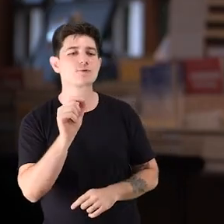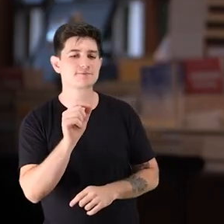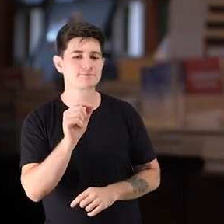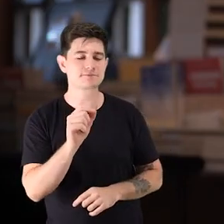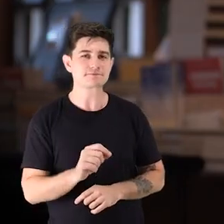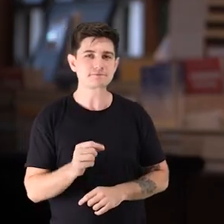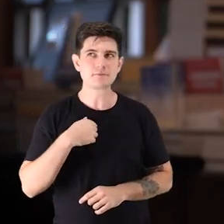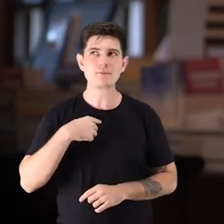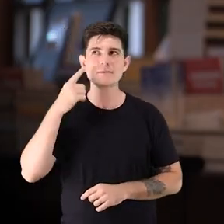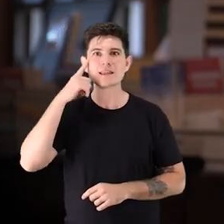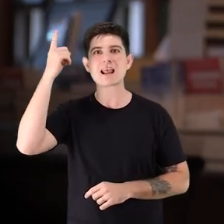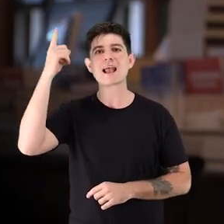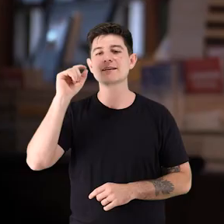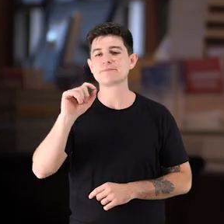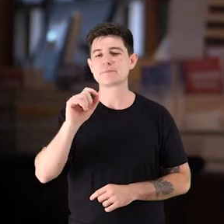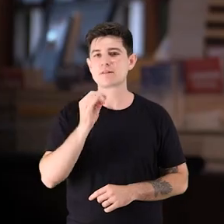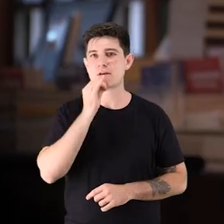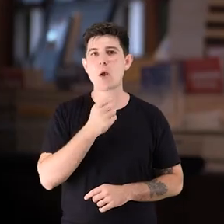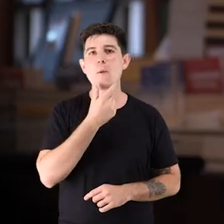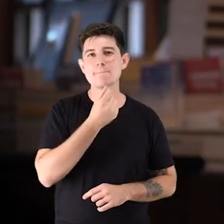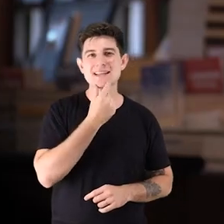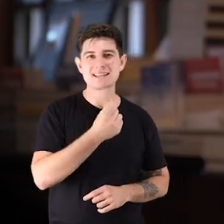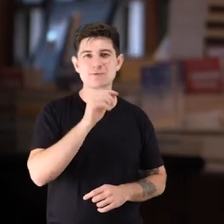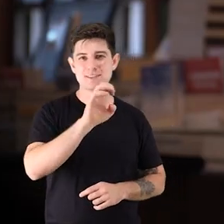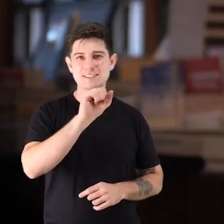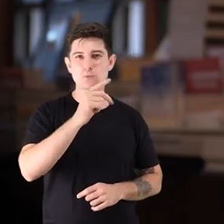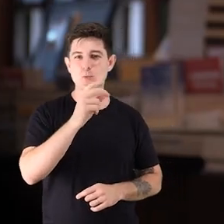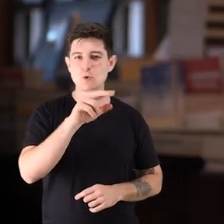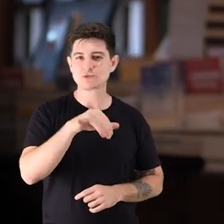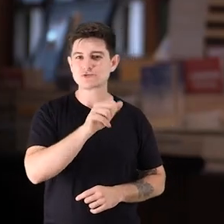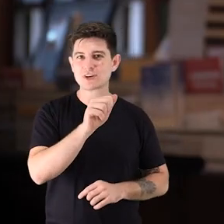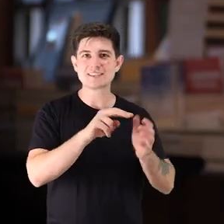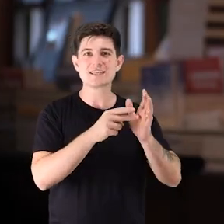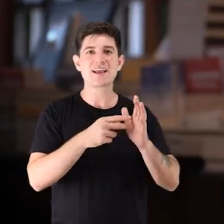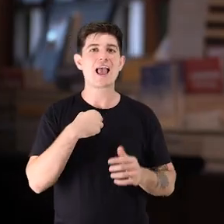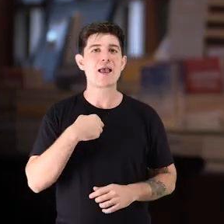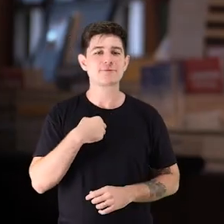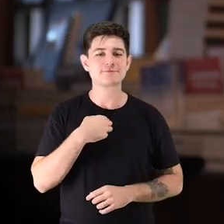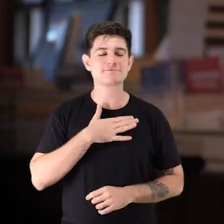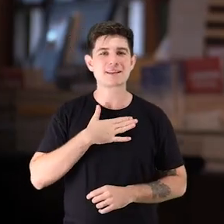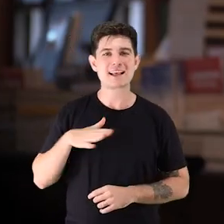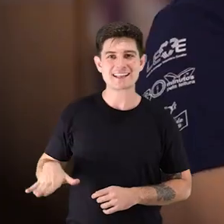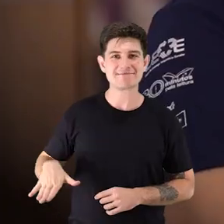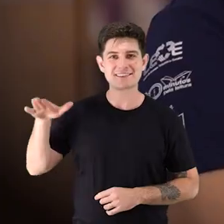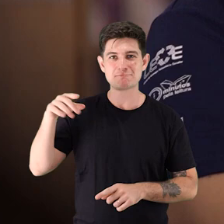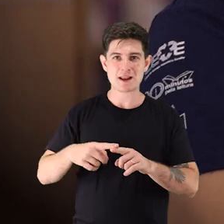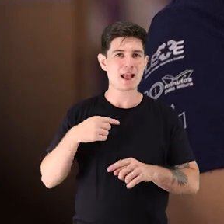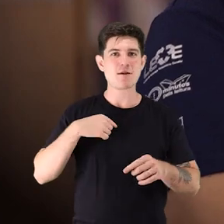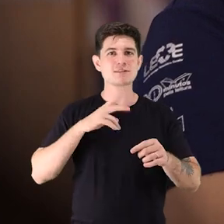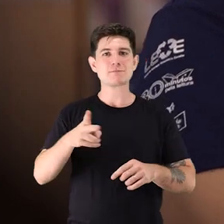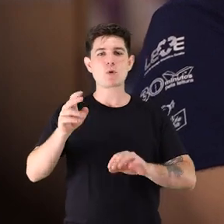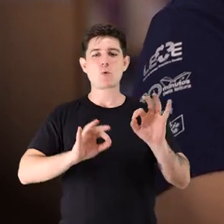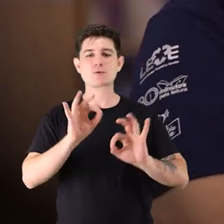não vão acreditar, mas que é verdade. O Menino Esponja sou um pouco eu da minha infância, porque eu não